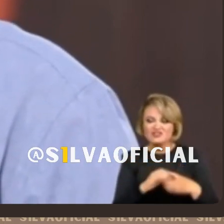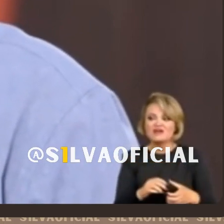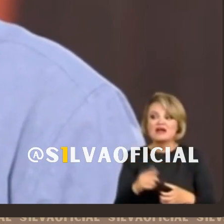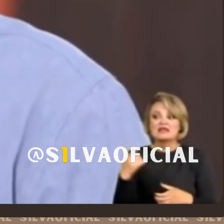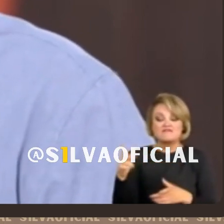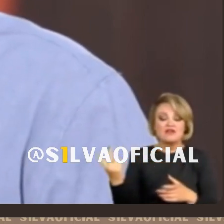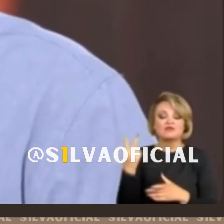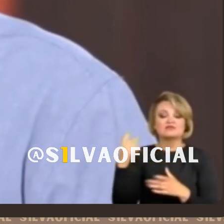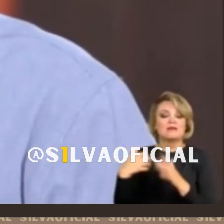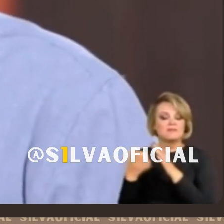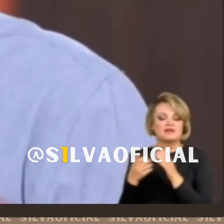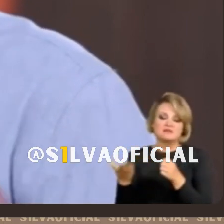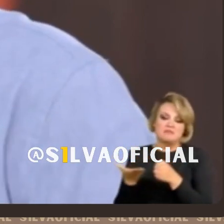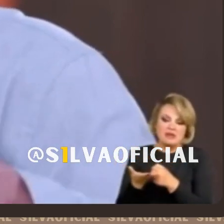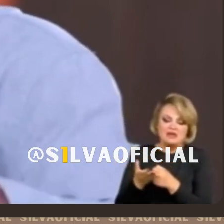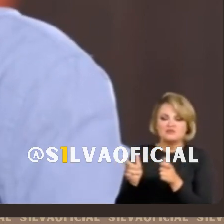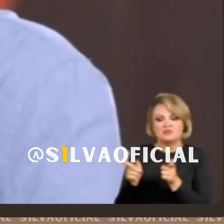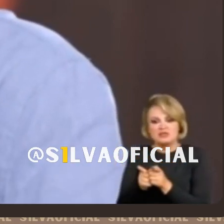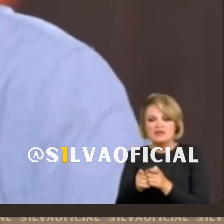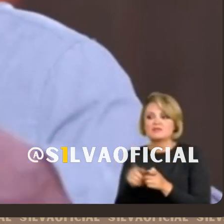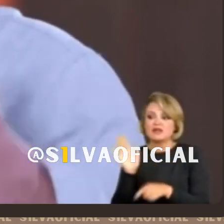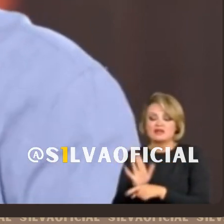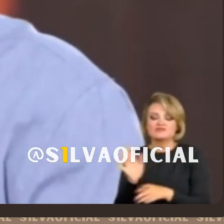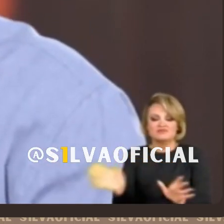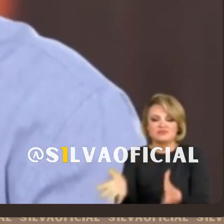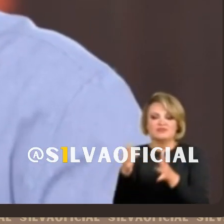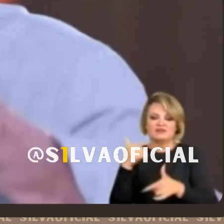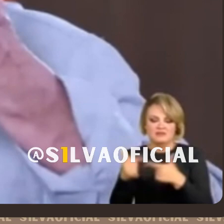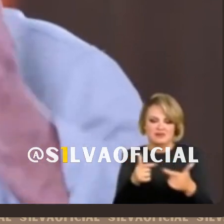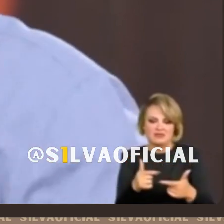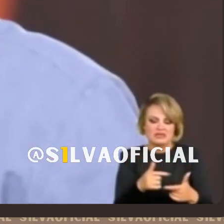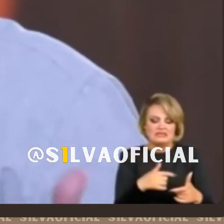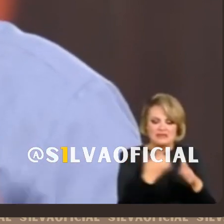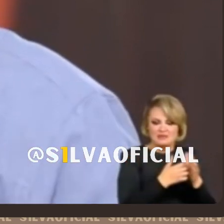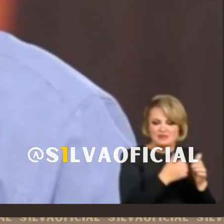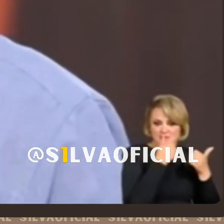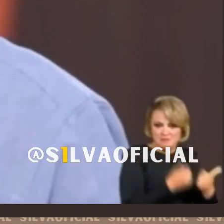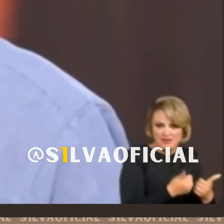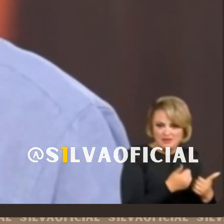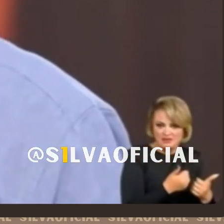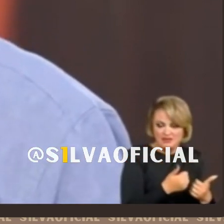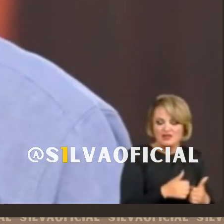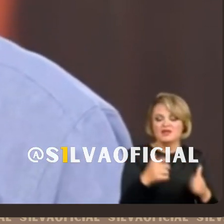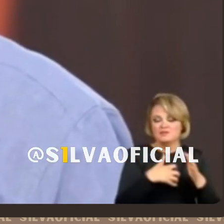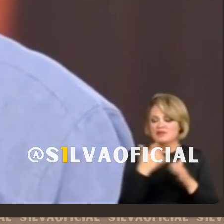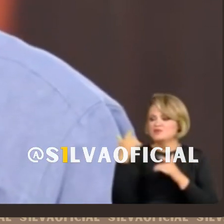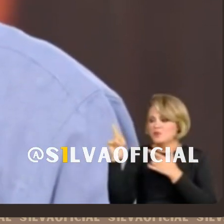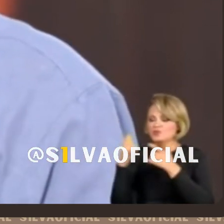E quanto melhor tiver a pequena empresa, melhor está a grande empresa, melhor está o salário, melhor está a vida do povo.